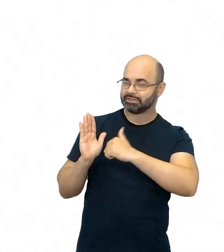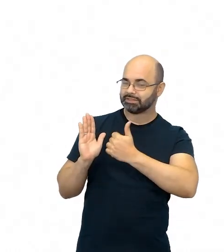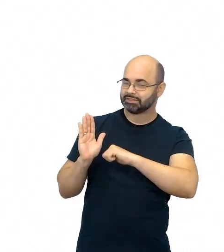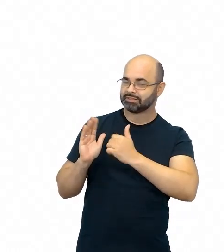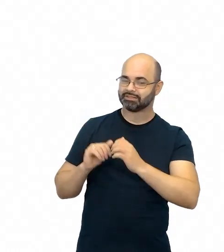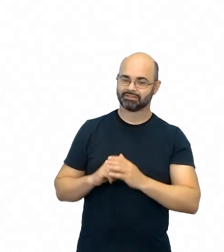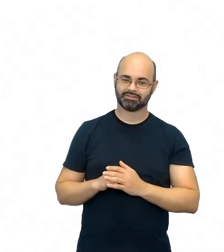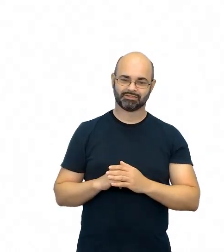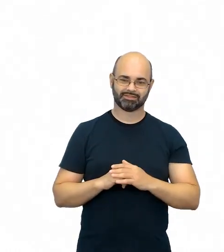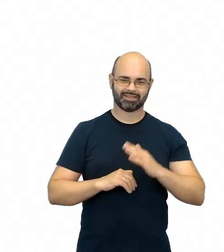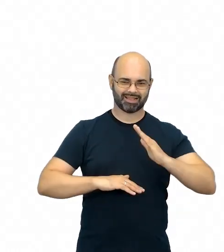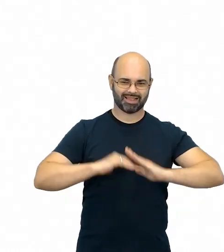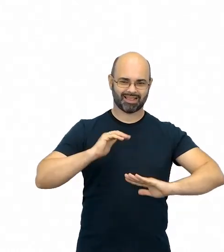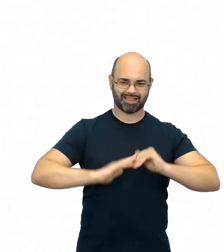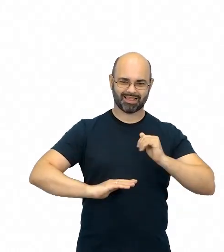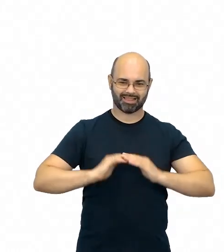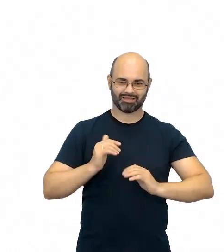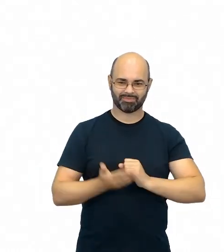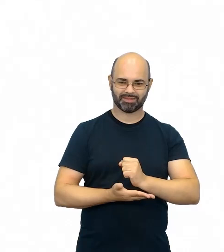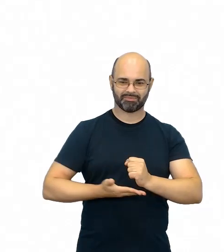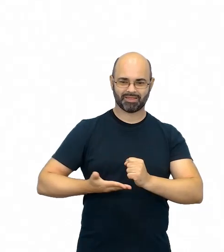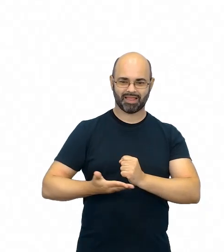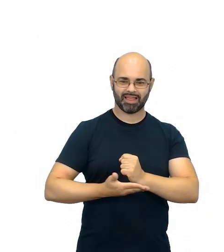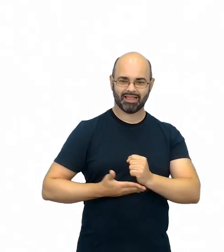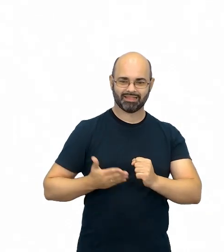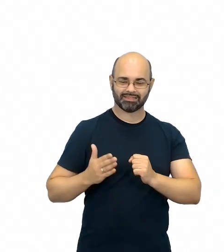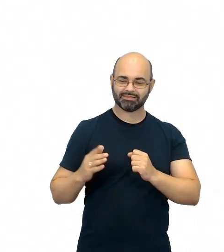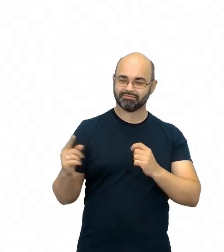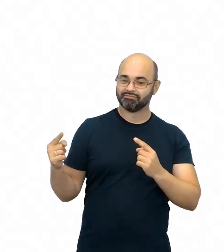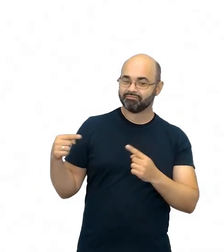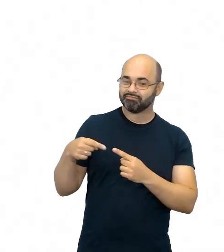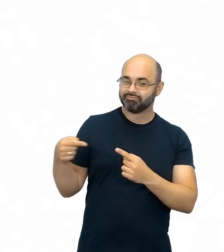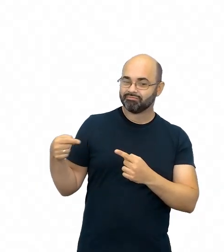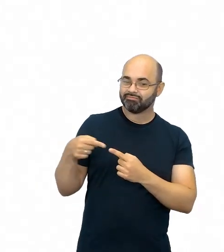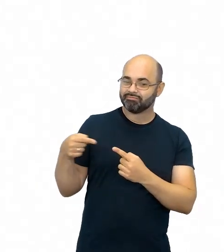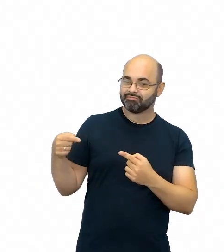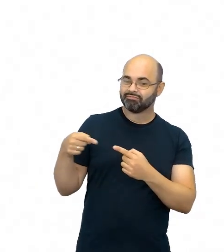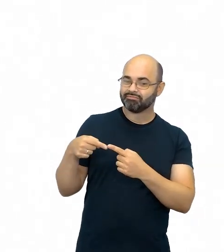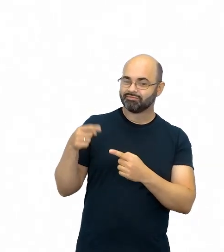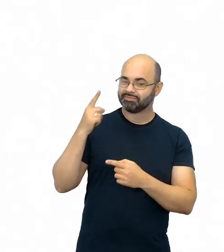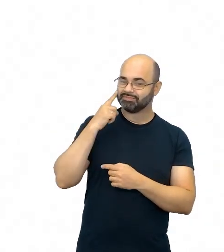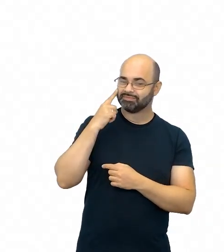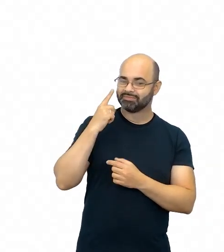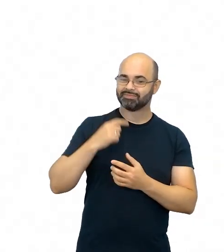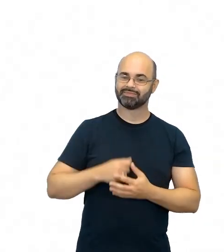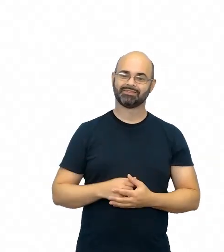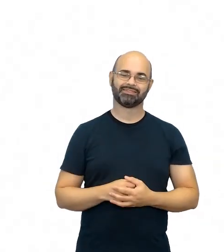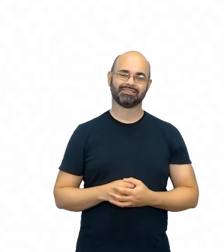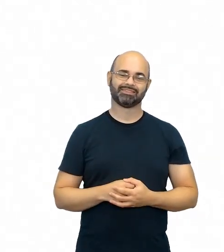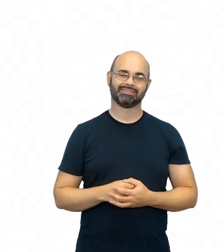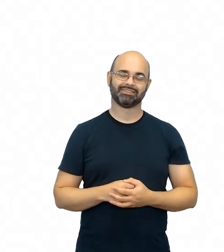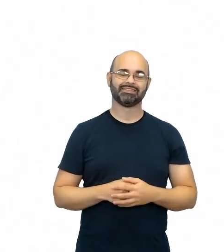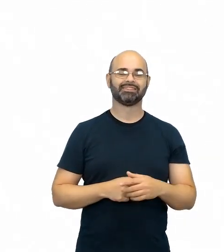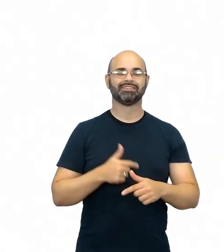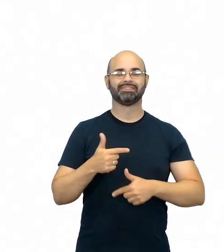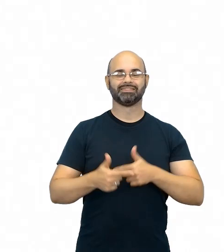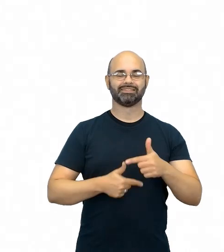habilidades envolvidas e discutir encaminhamentos para o planejamento do trabalho